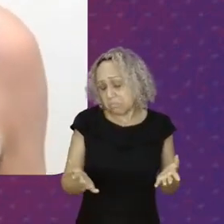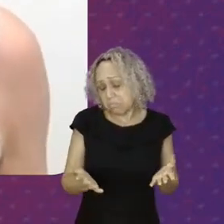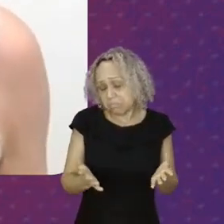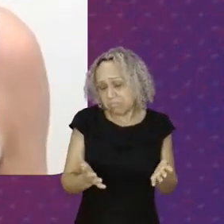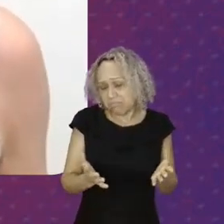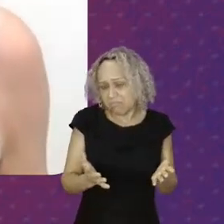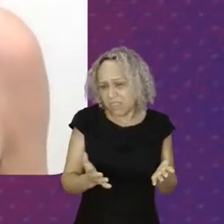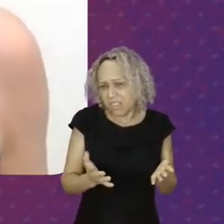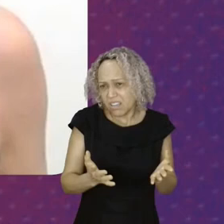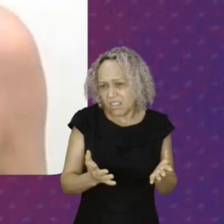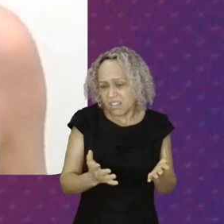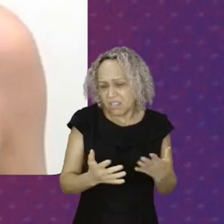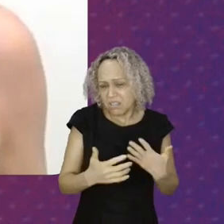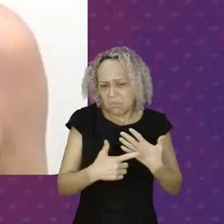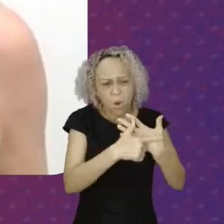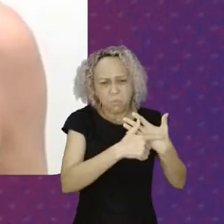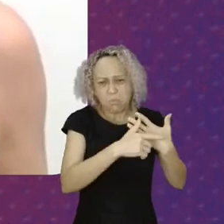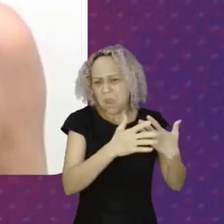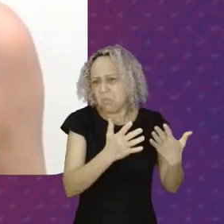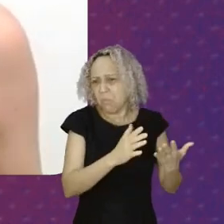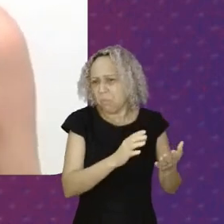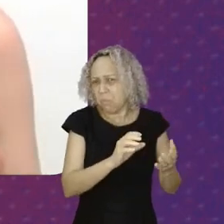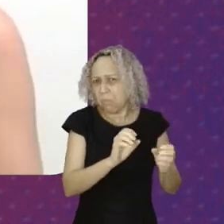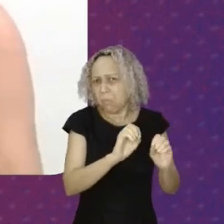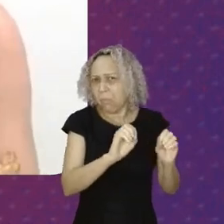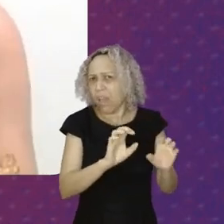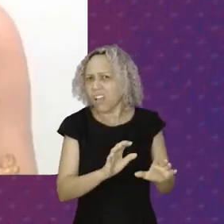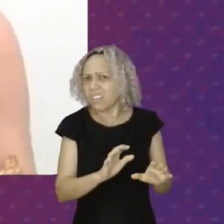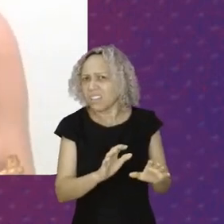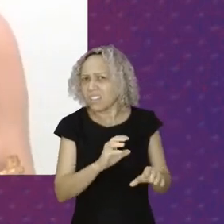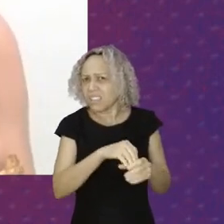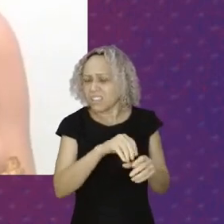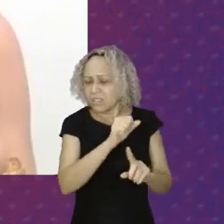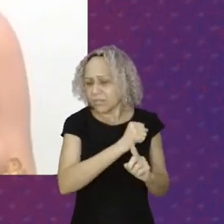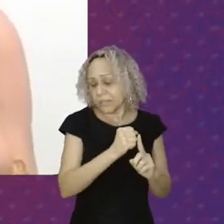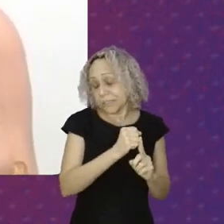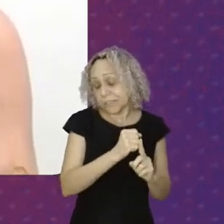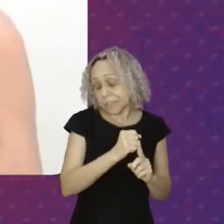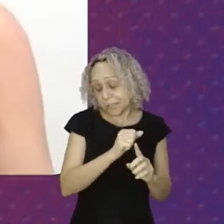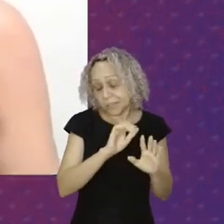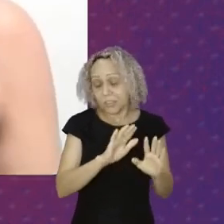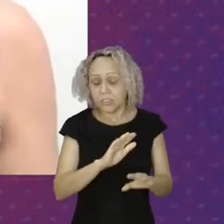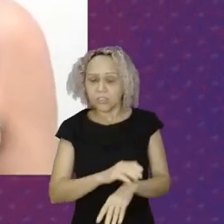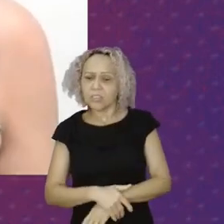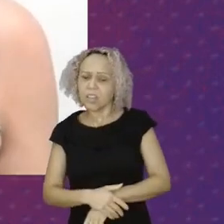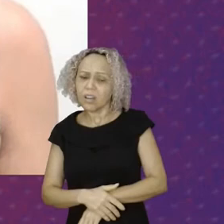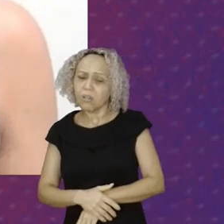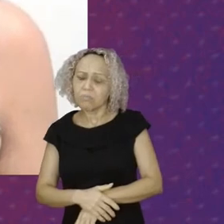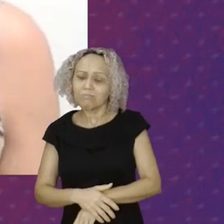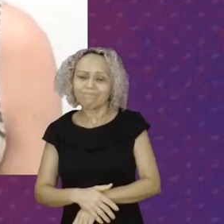em sua infinitude. Então, para mim é muito claro, se